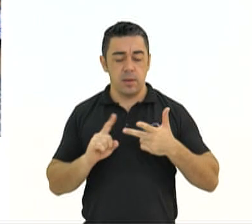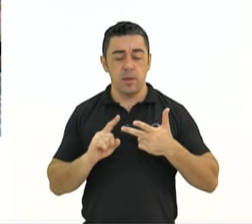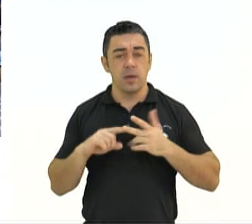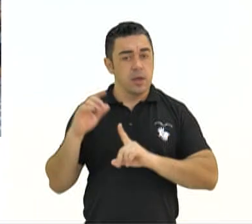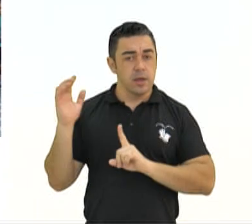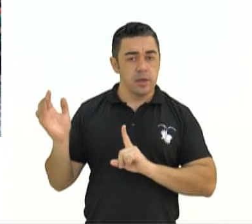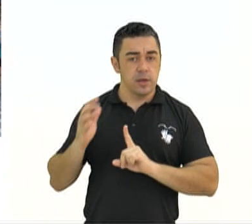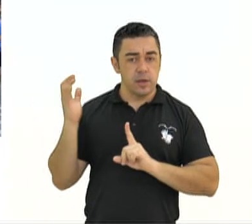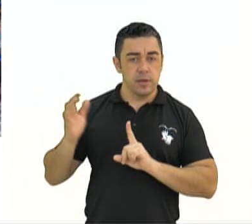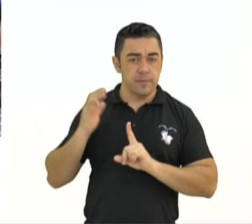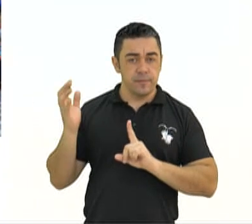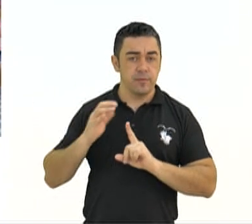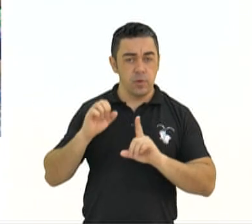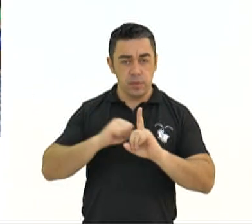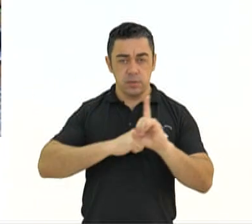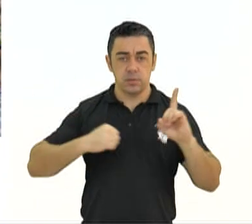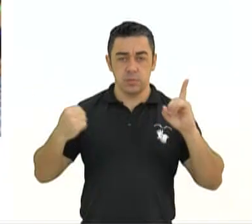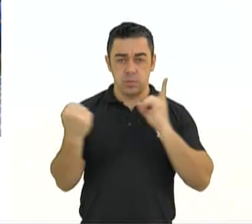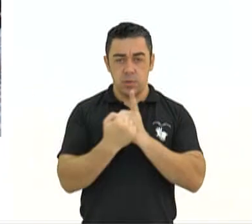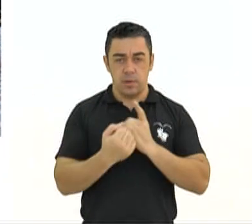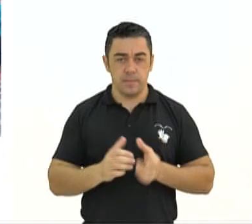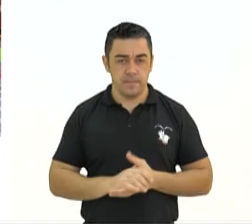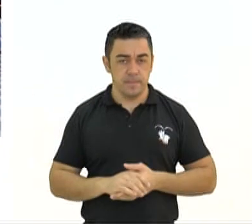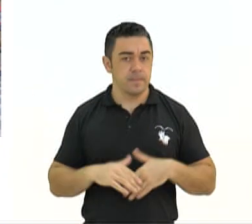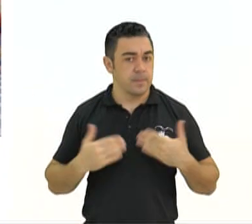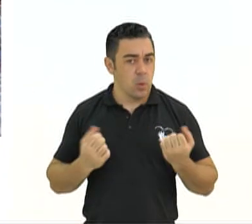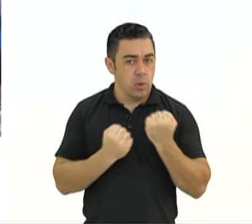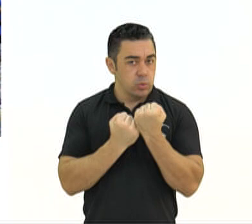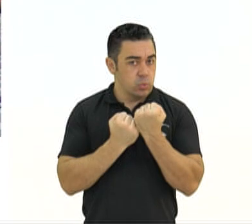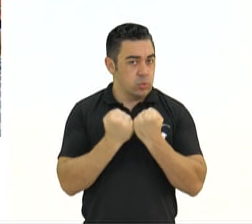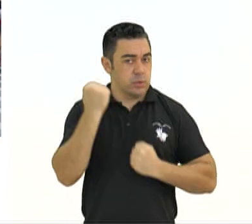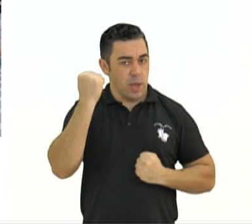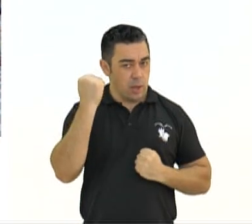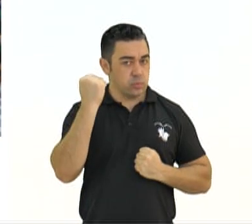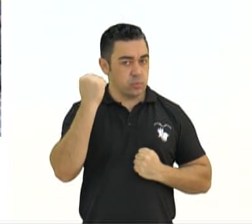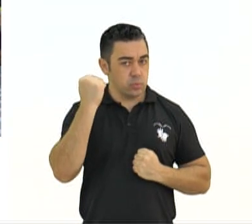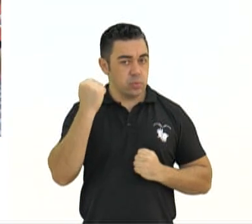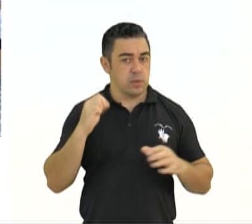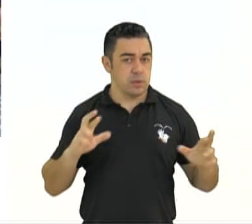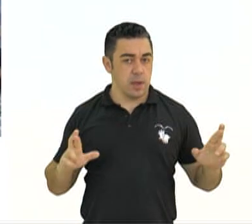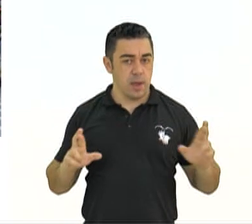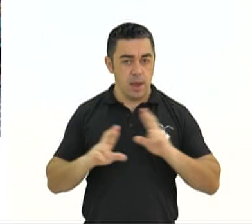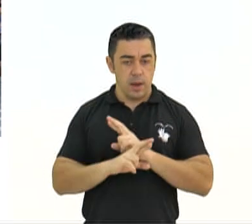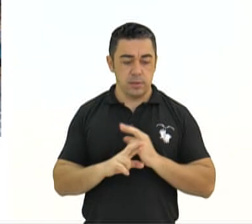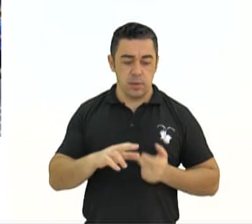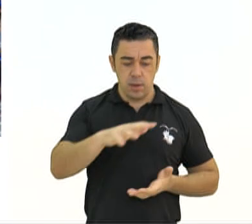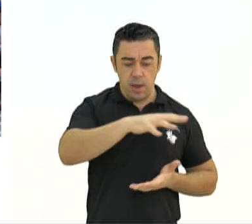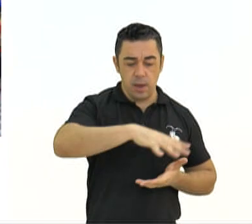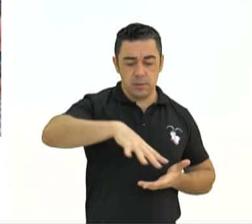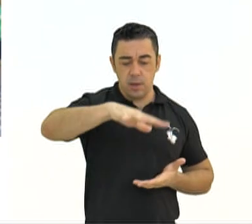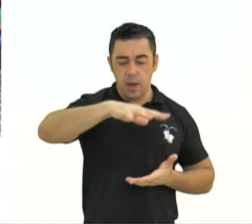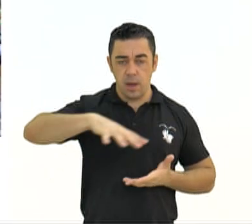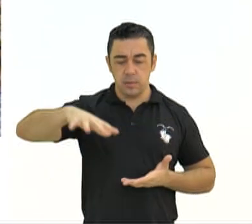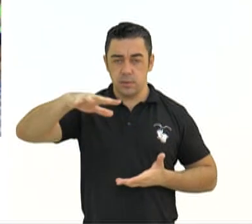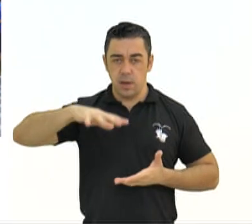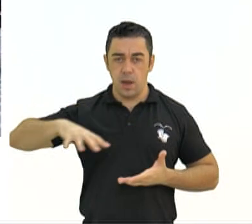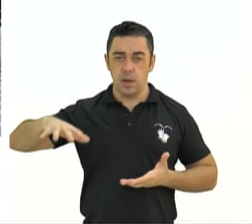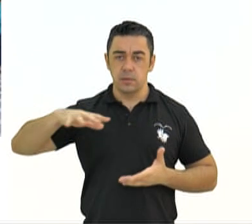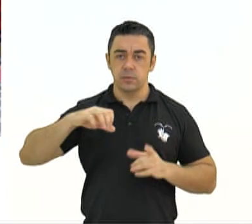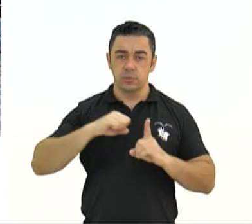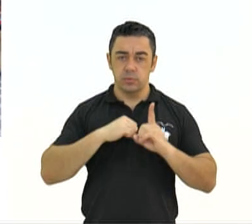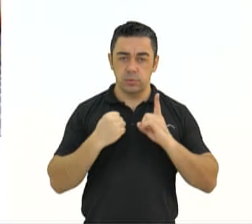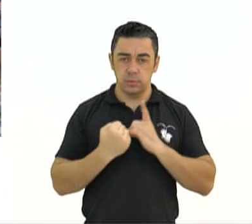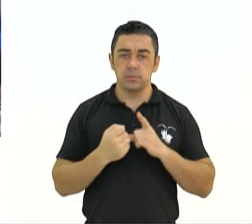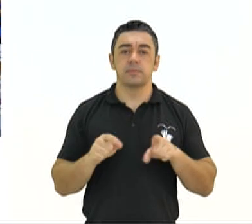social. Então, esse sucesso que está associado a diferentes contextos sociais também